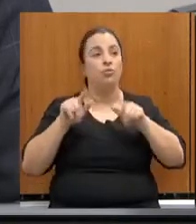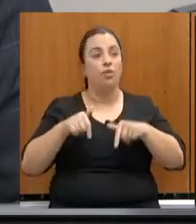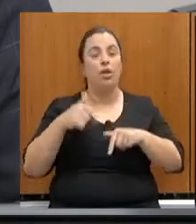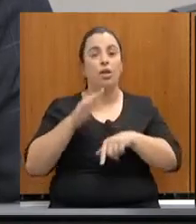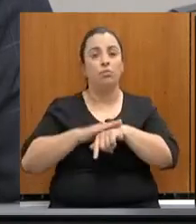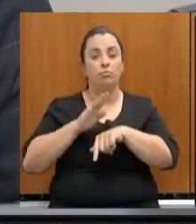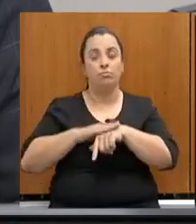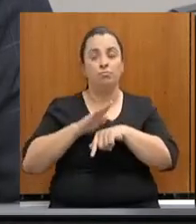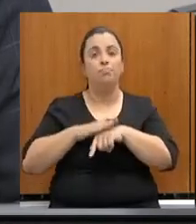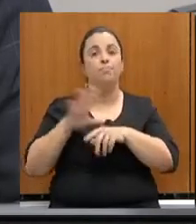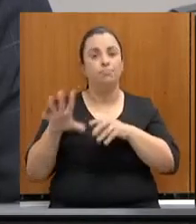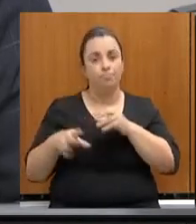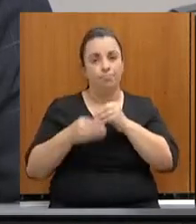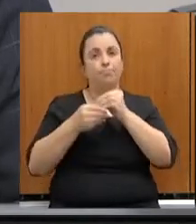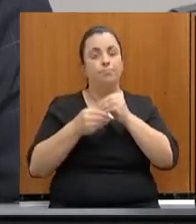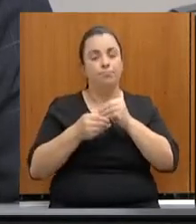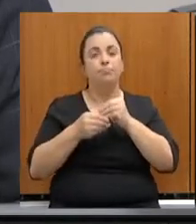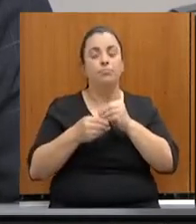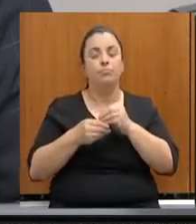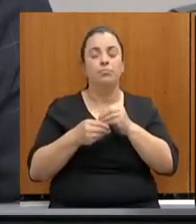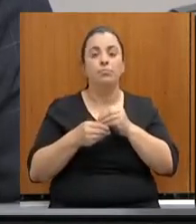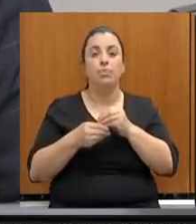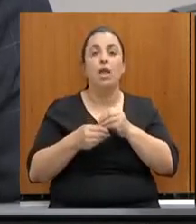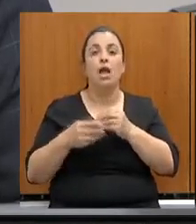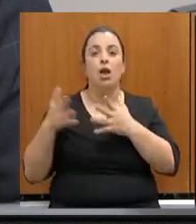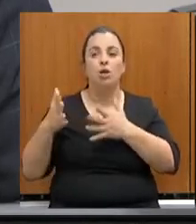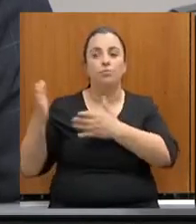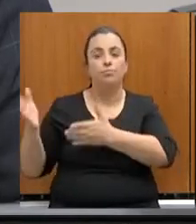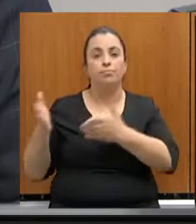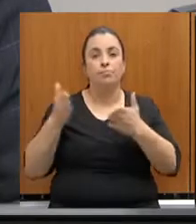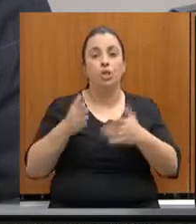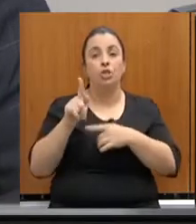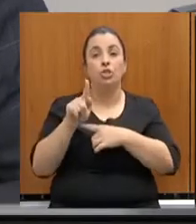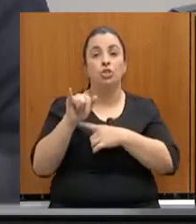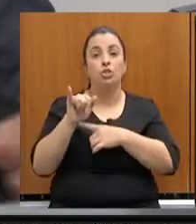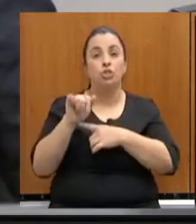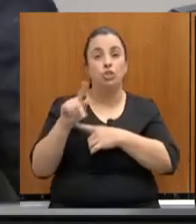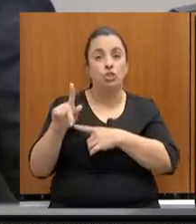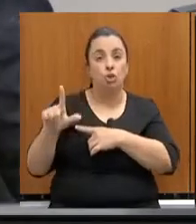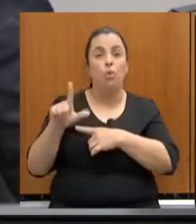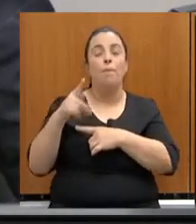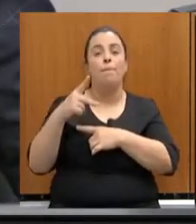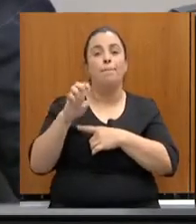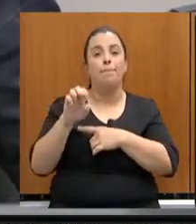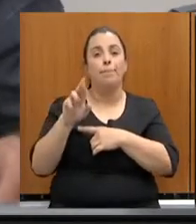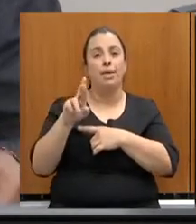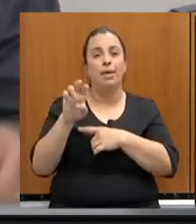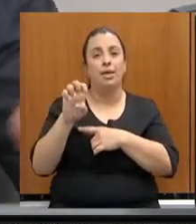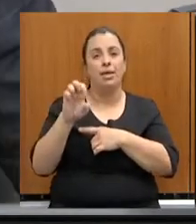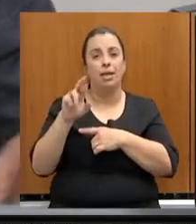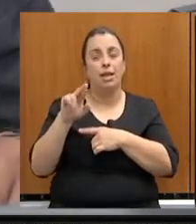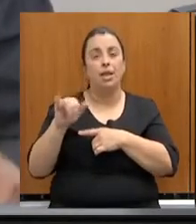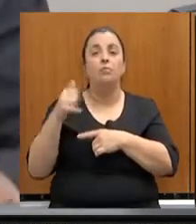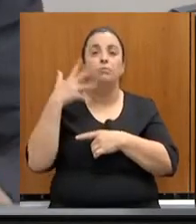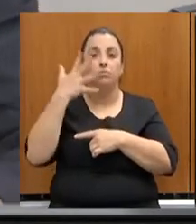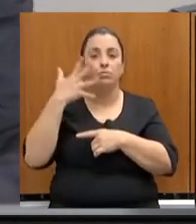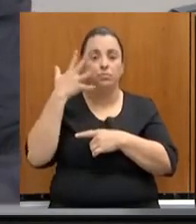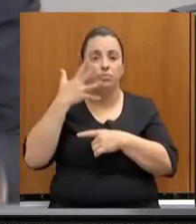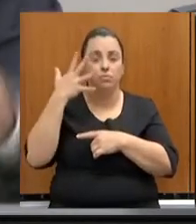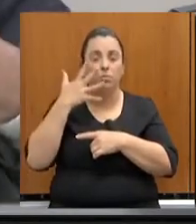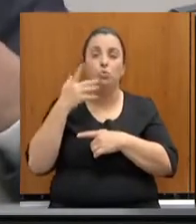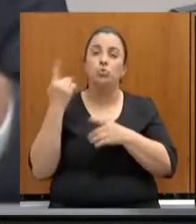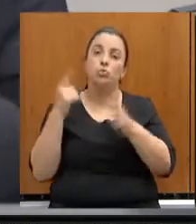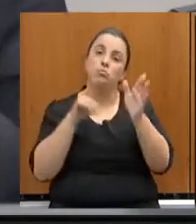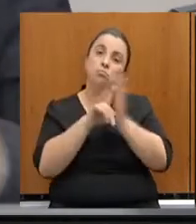passa palavra aqui ao Deputado Gil Pereira palácio para suas contribuições e suas